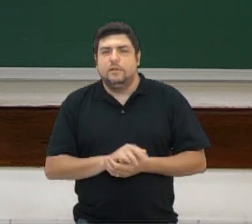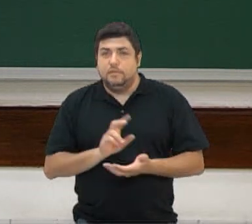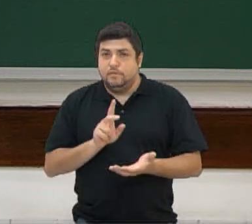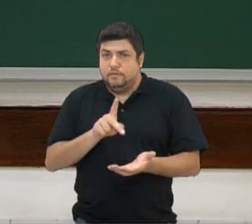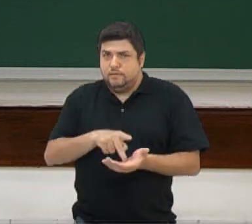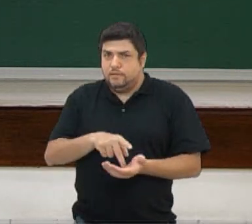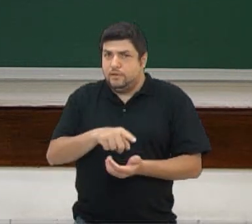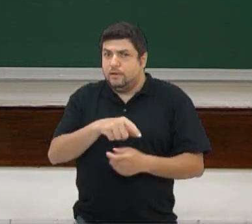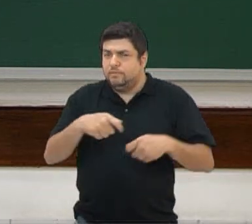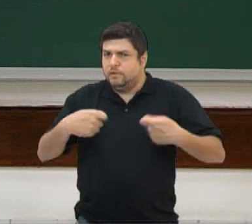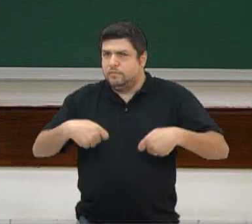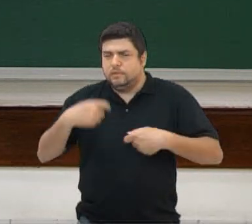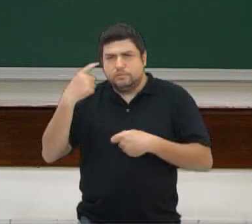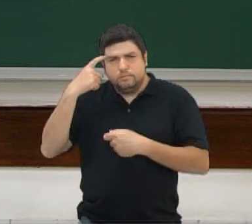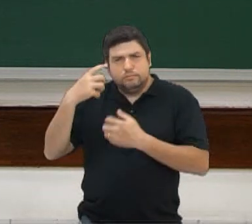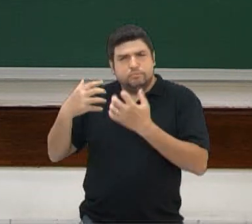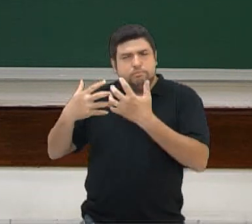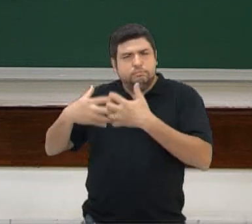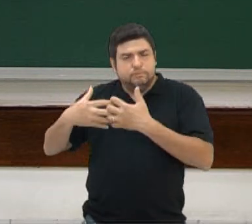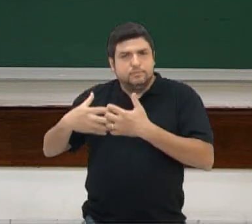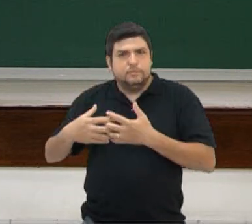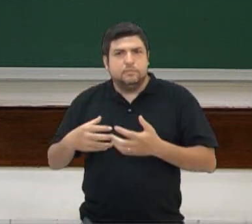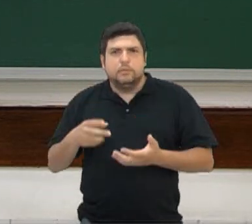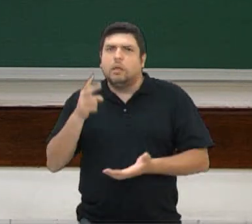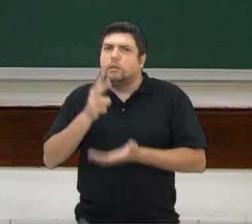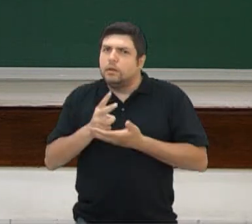reflexão. Por isso que eu sempre falo para os senhores,